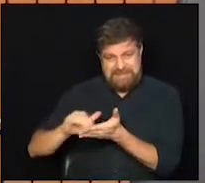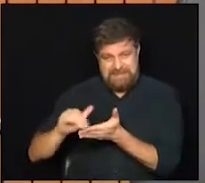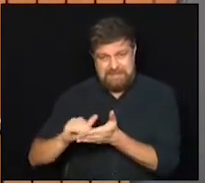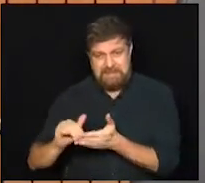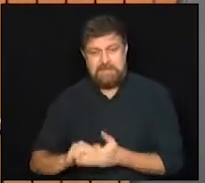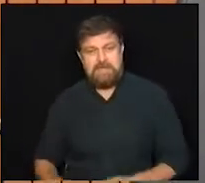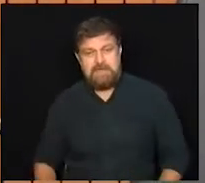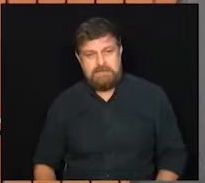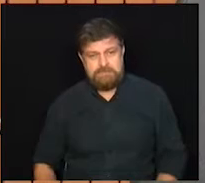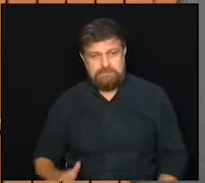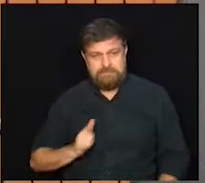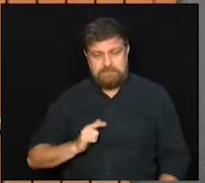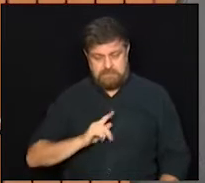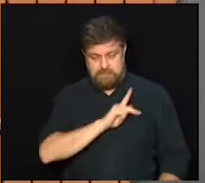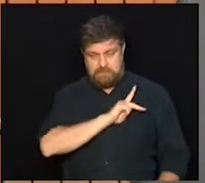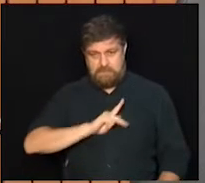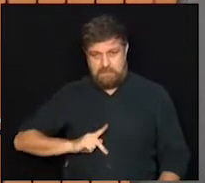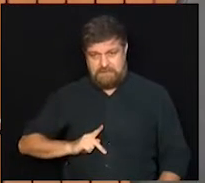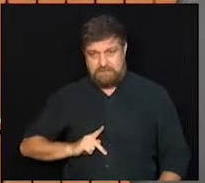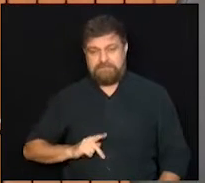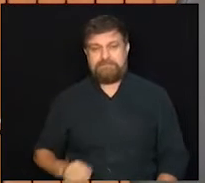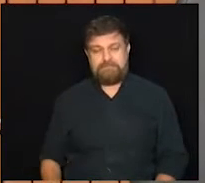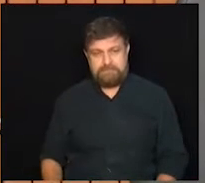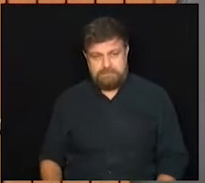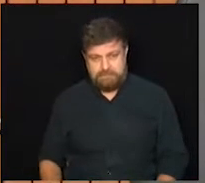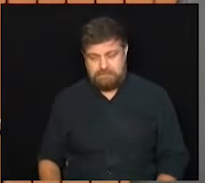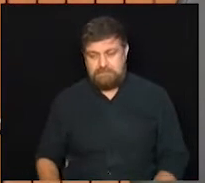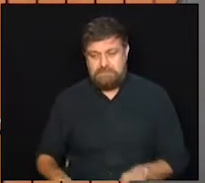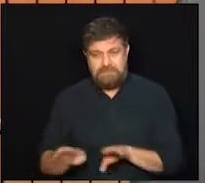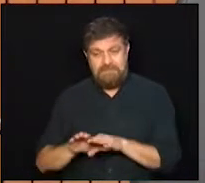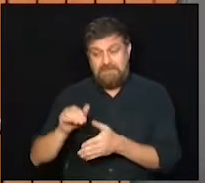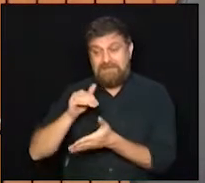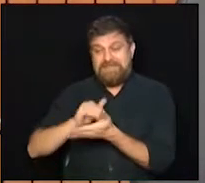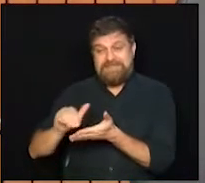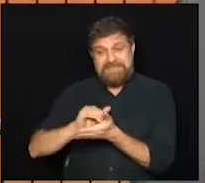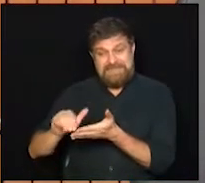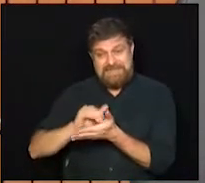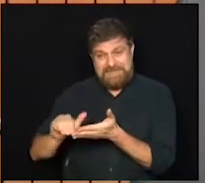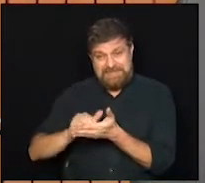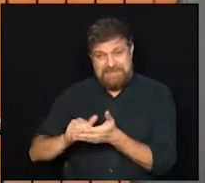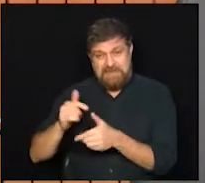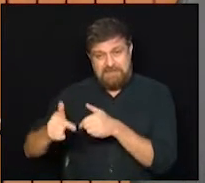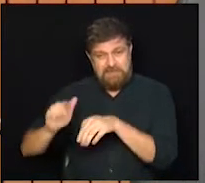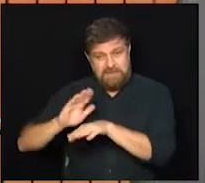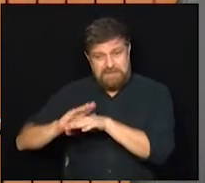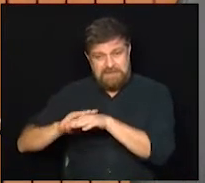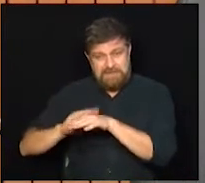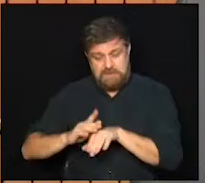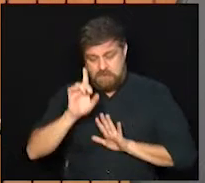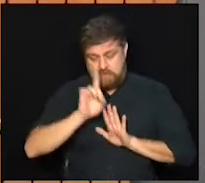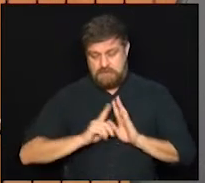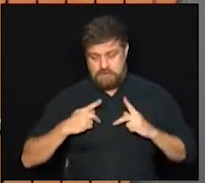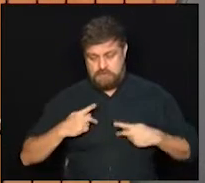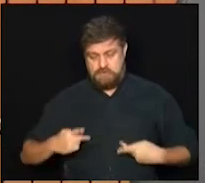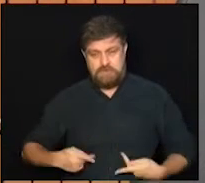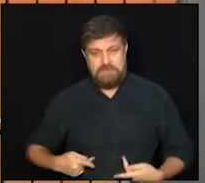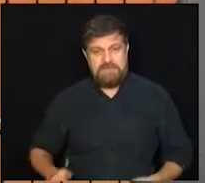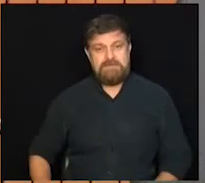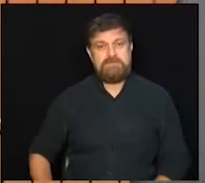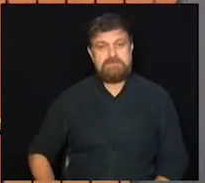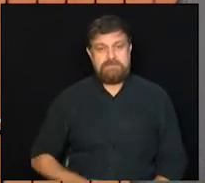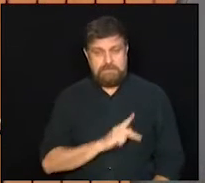da Presidência da República e secretário executivo da Secretaria de Direitos Humanos da Presidência da